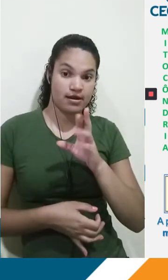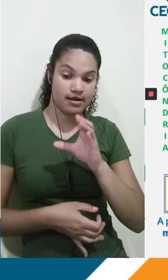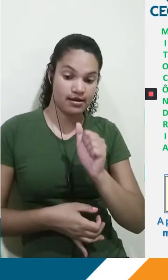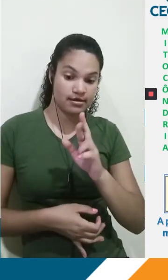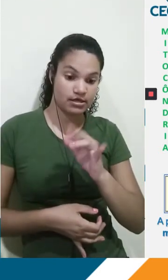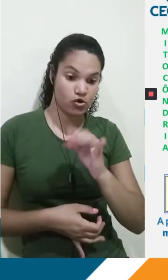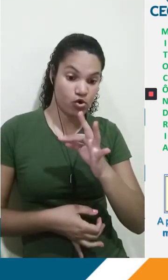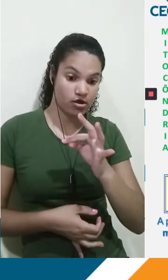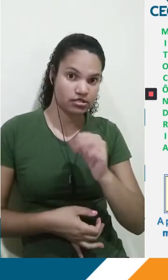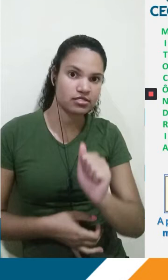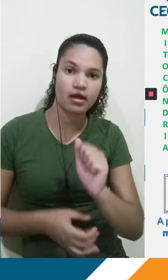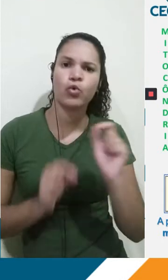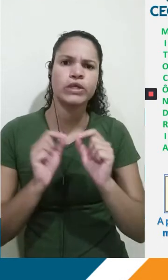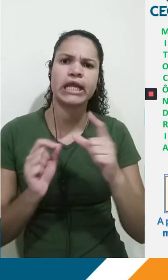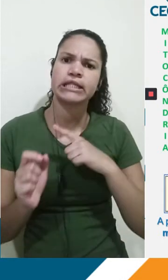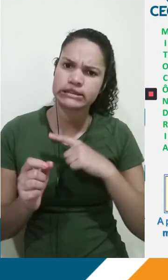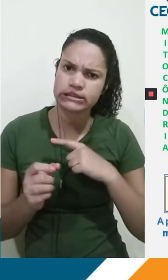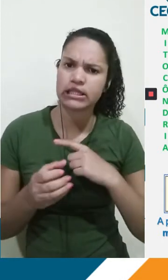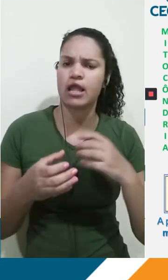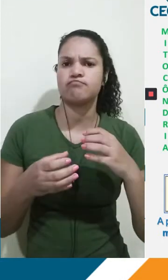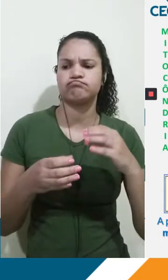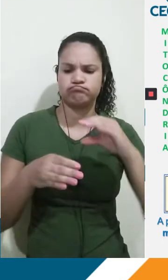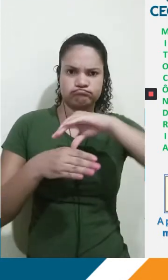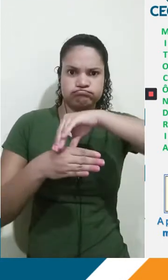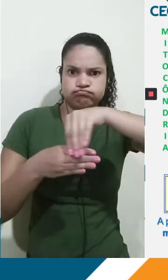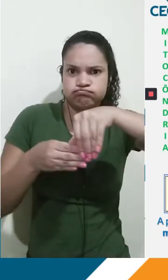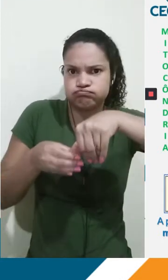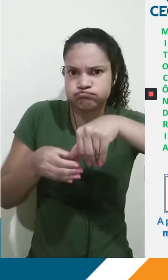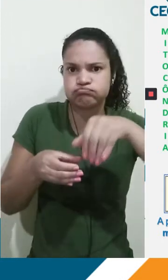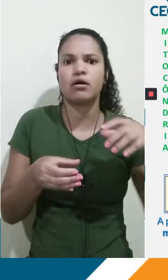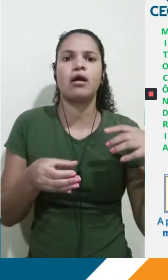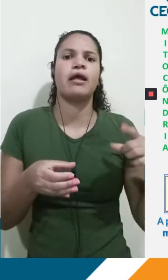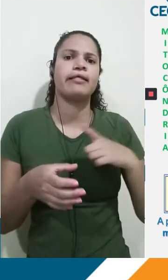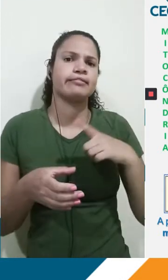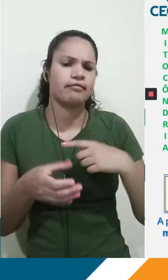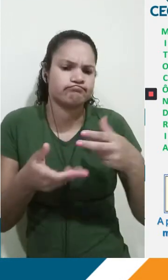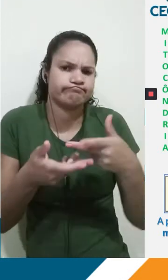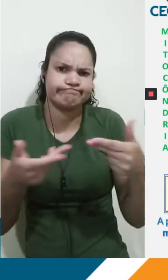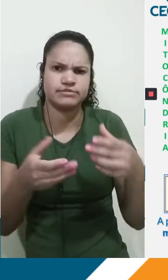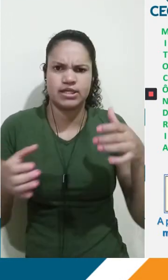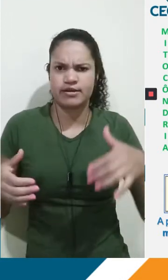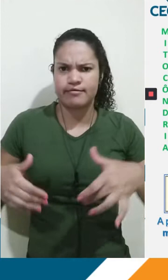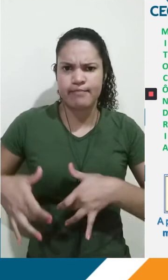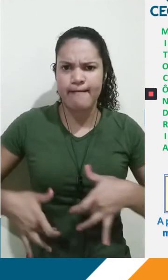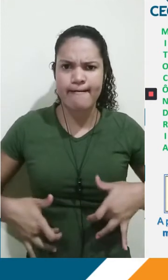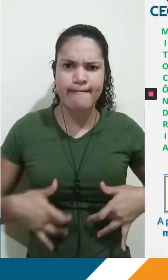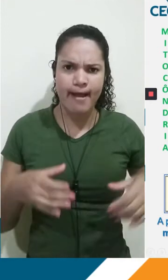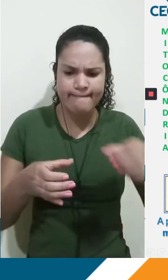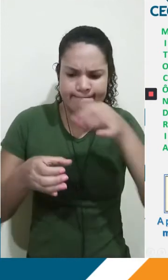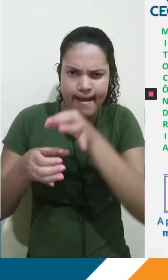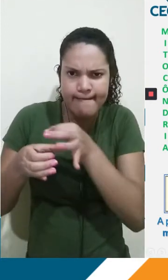membrana nuclear, que têm uma série de organelas de compartimentalização citoplasmática, nós vemos